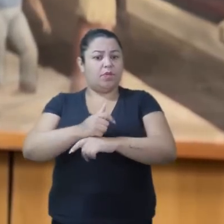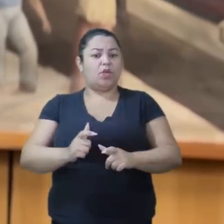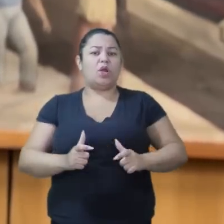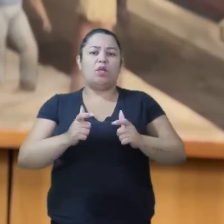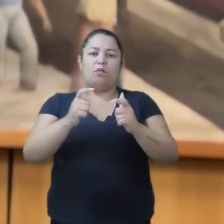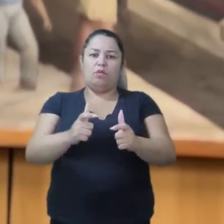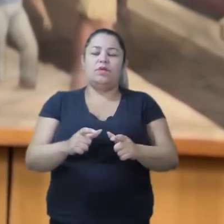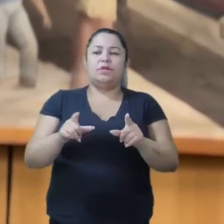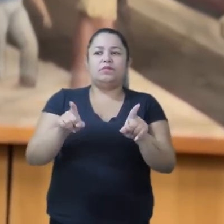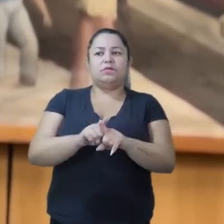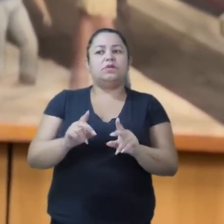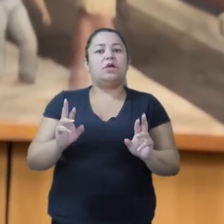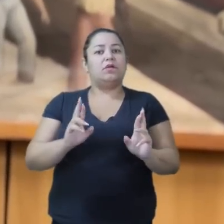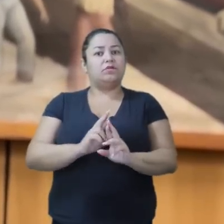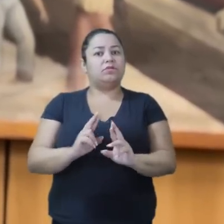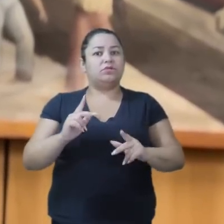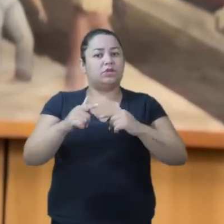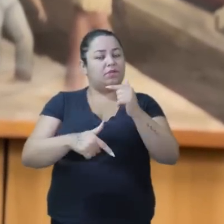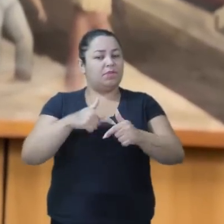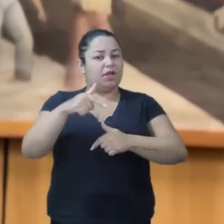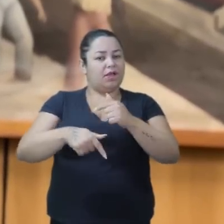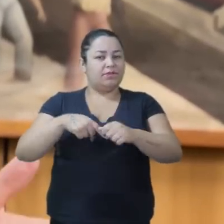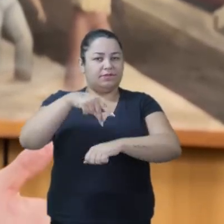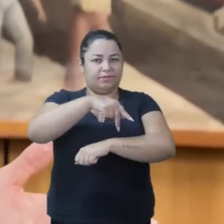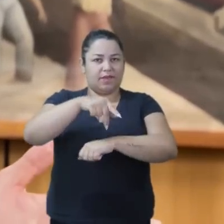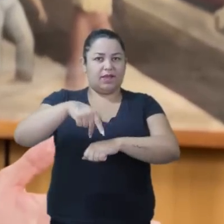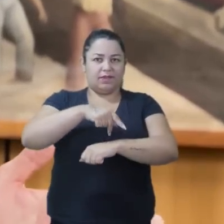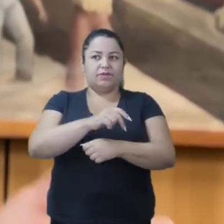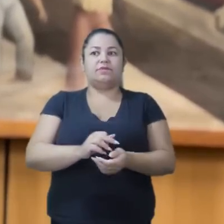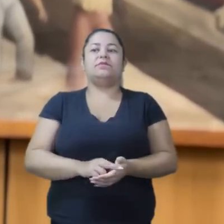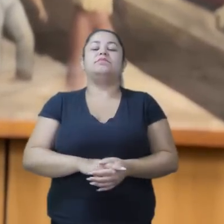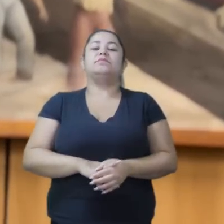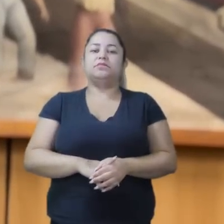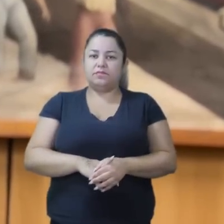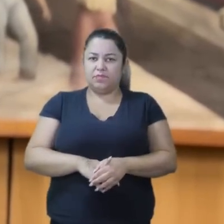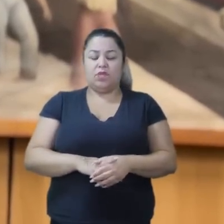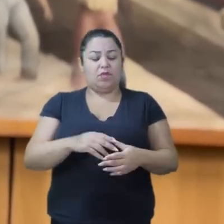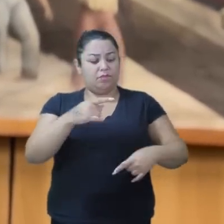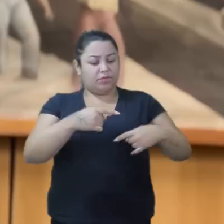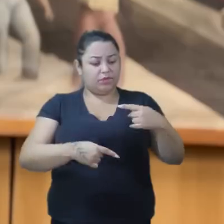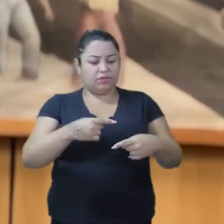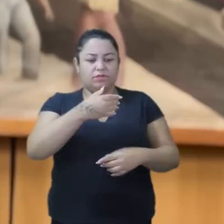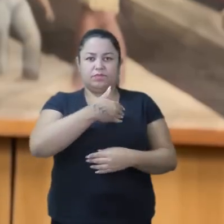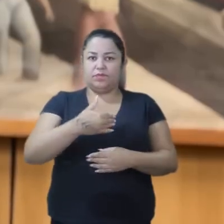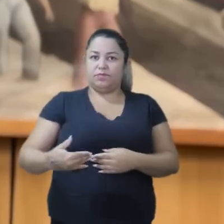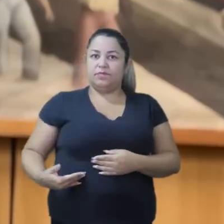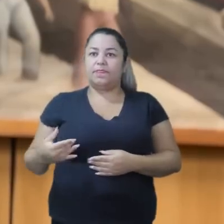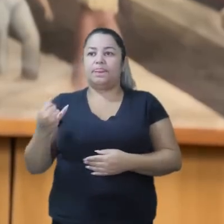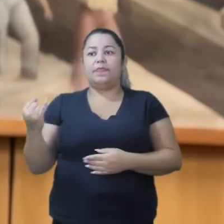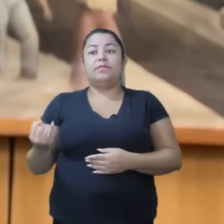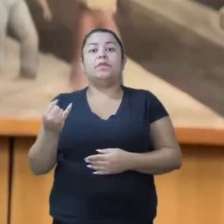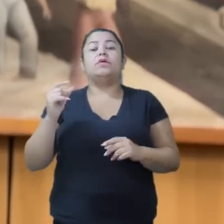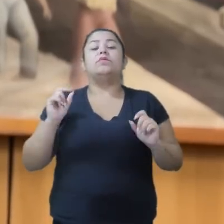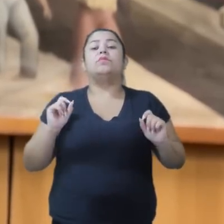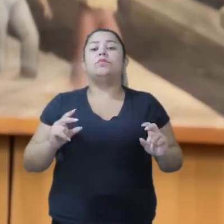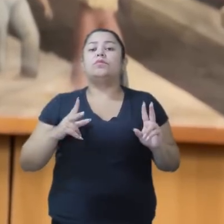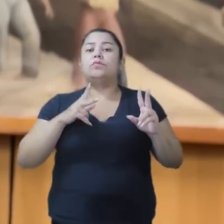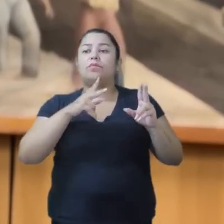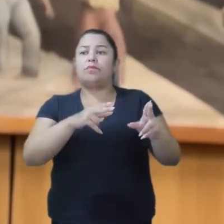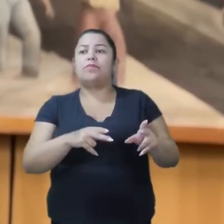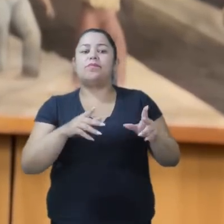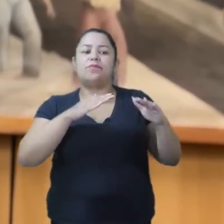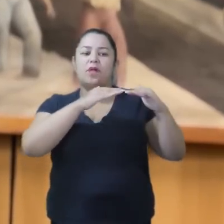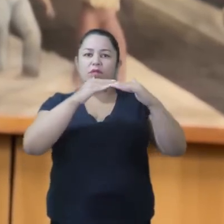de relações do trabalho do país, gerando políticas públicas importantes, como igualdade salarial